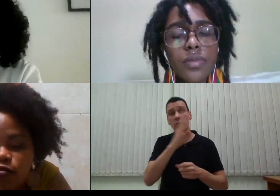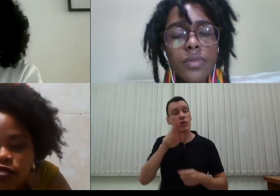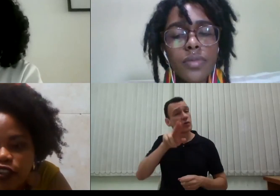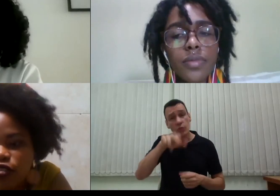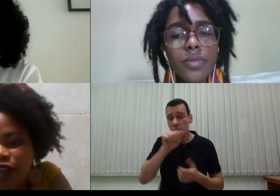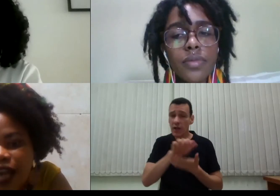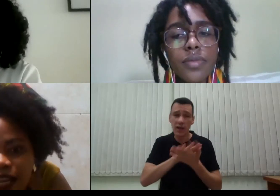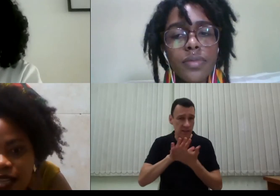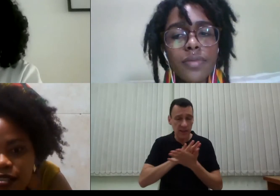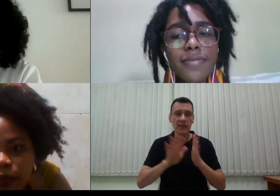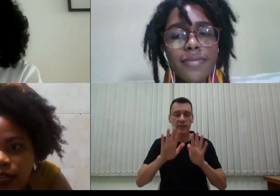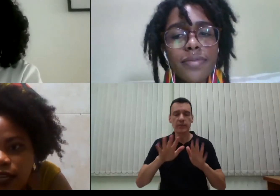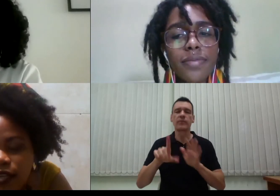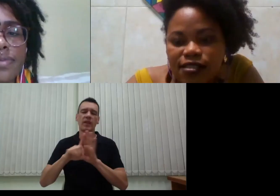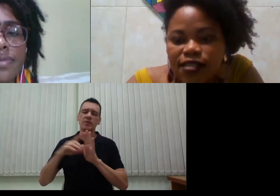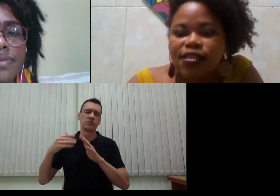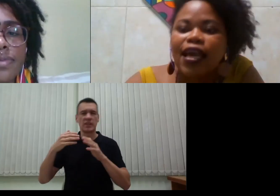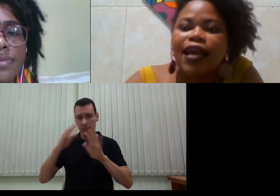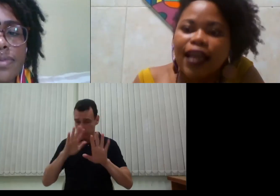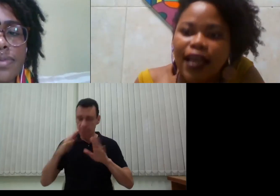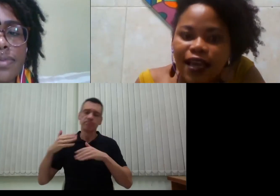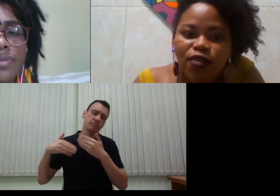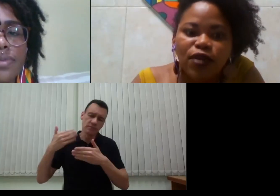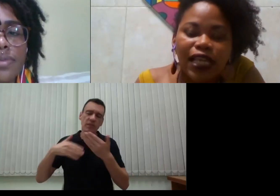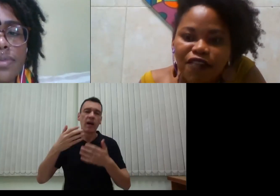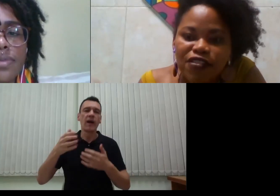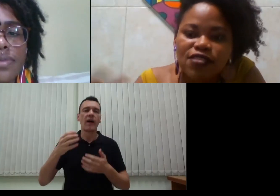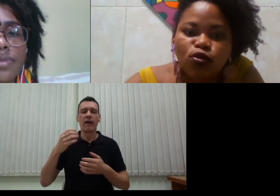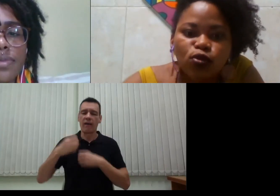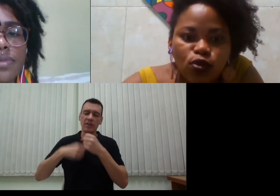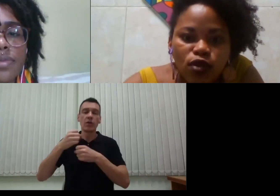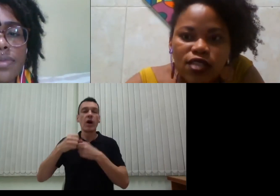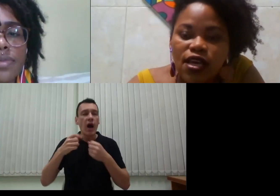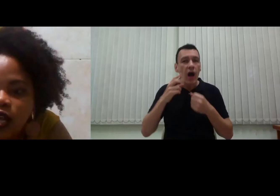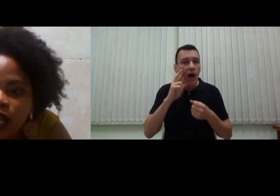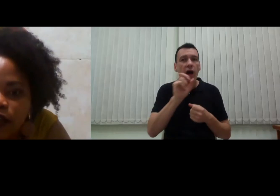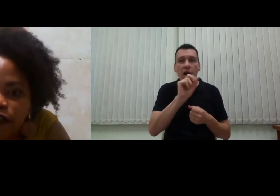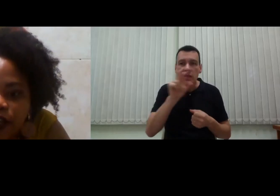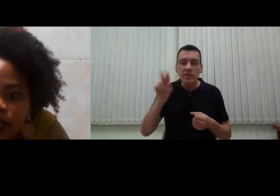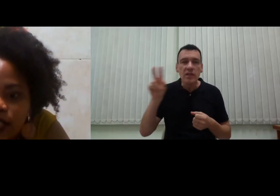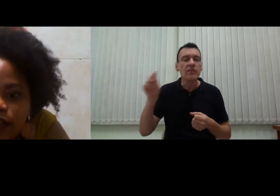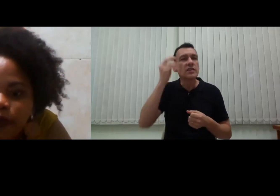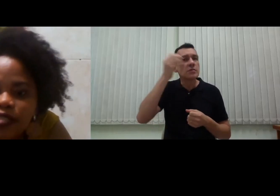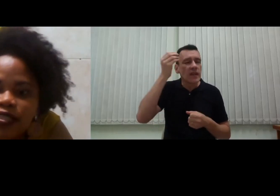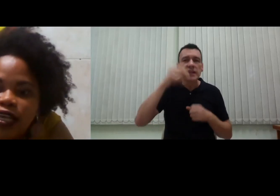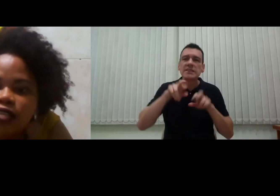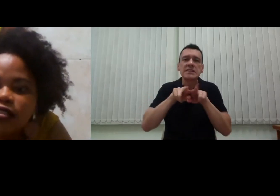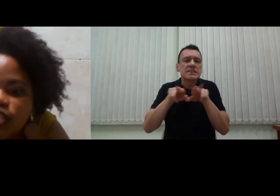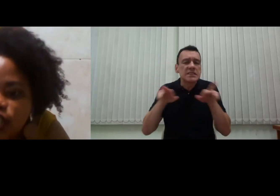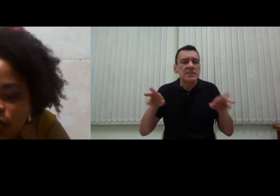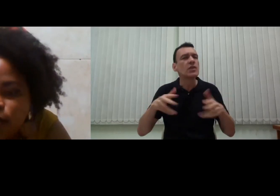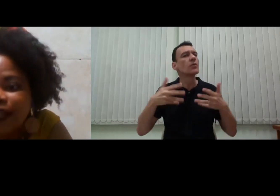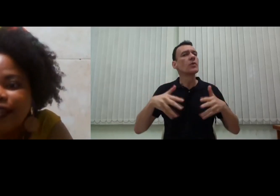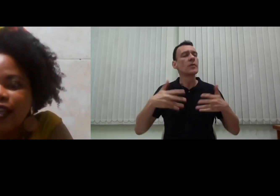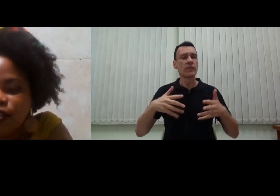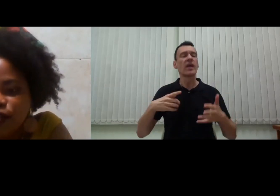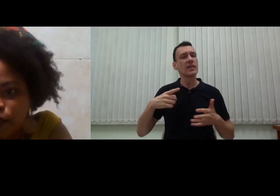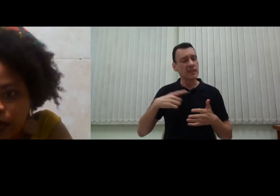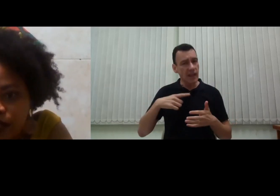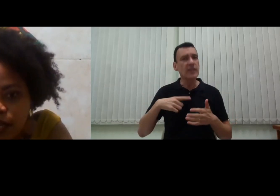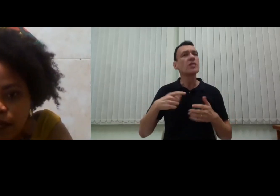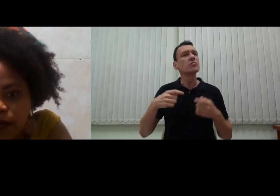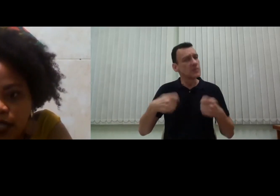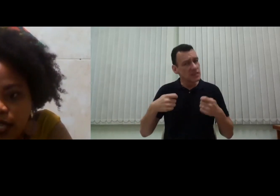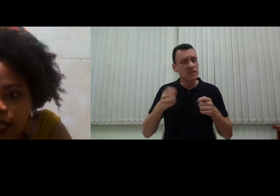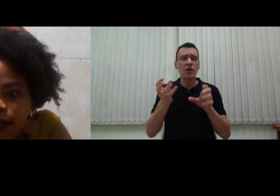nós temos visto várias experiências que agregam, que levam essas culturas africanas e afro-brasileiras indígenas para dentro do